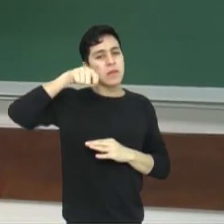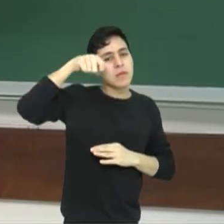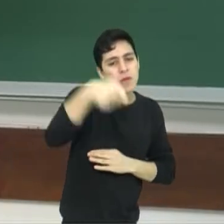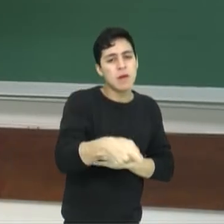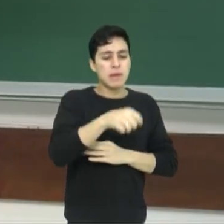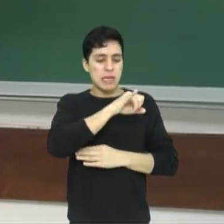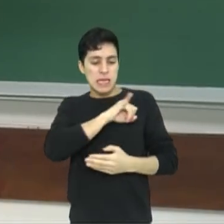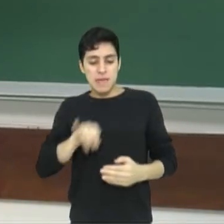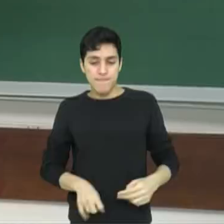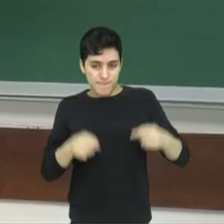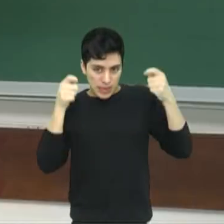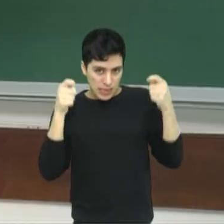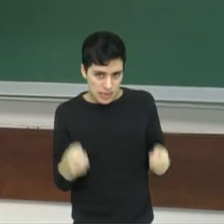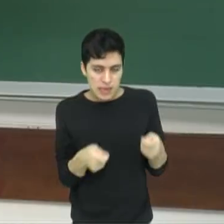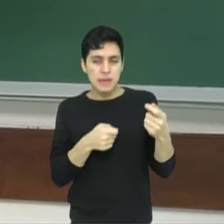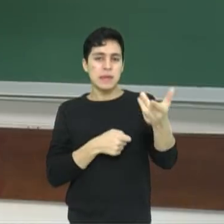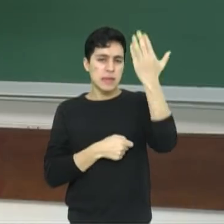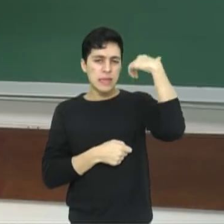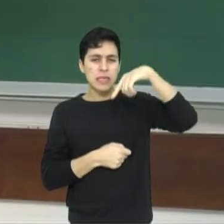uma função, uma